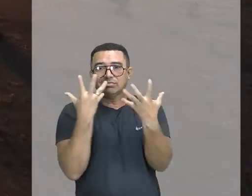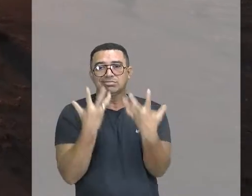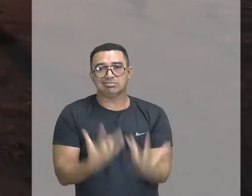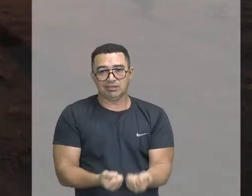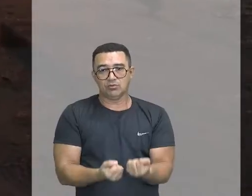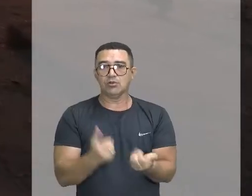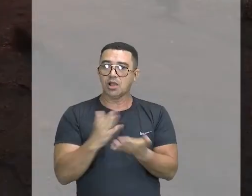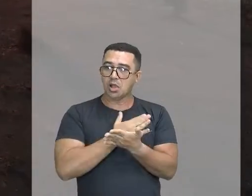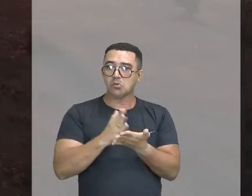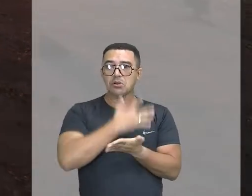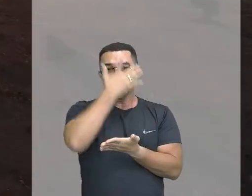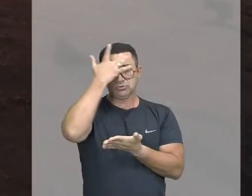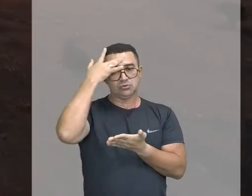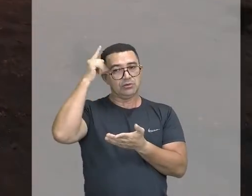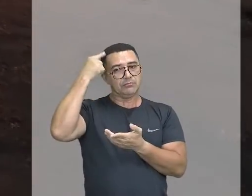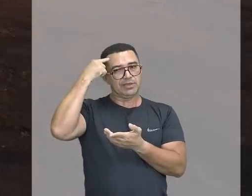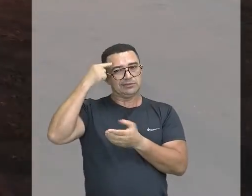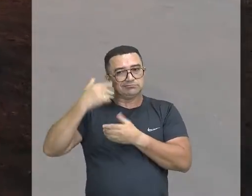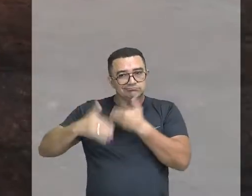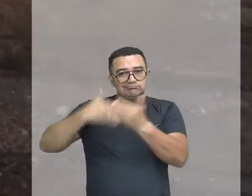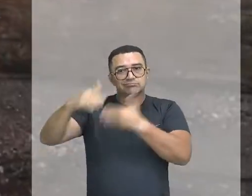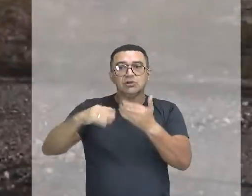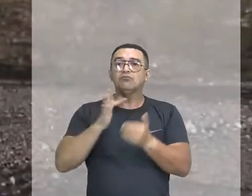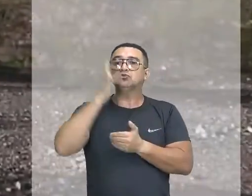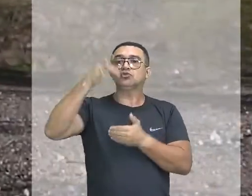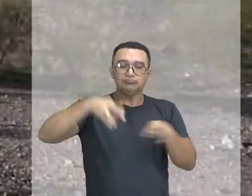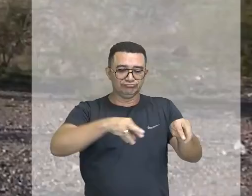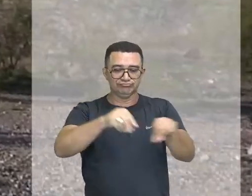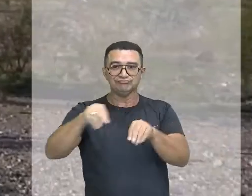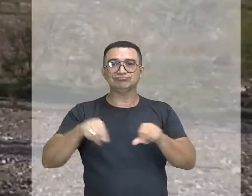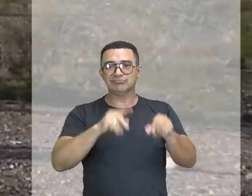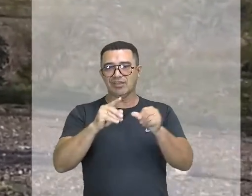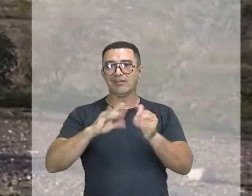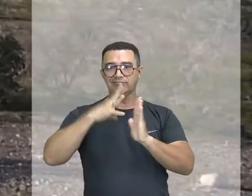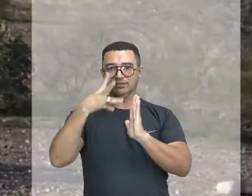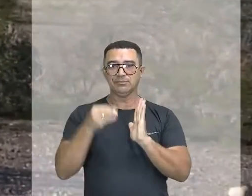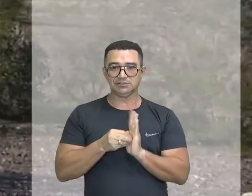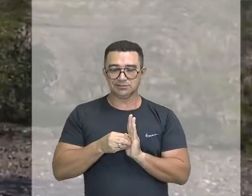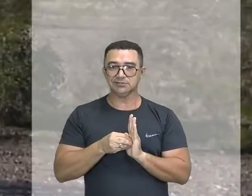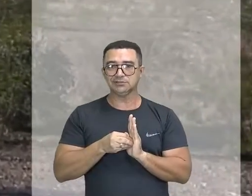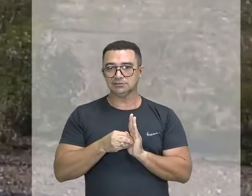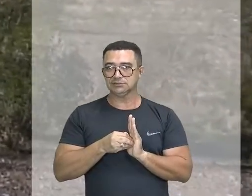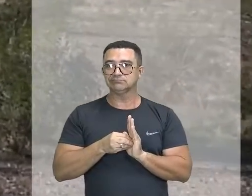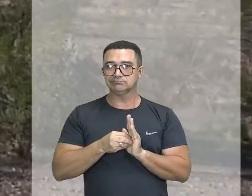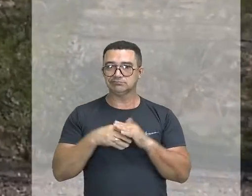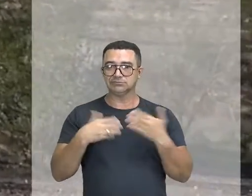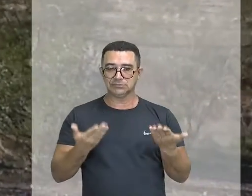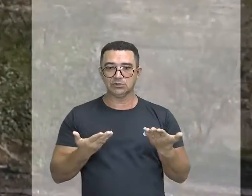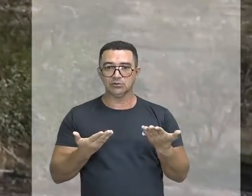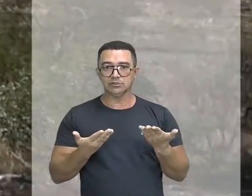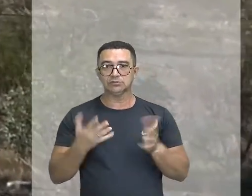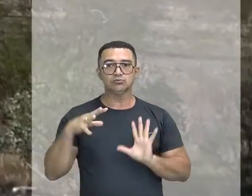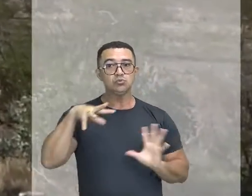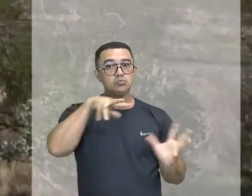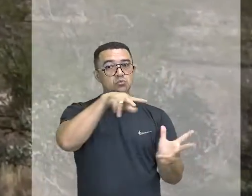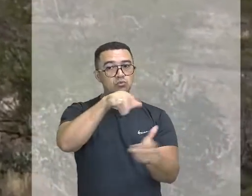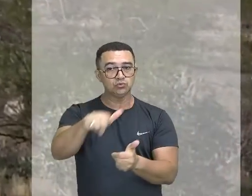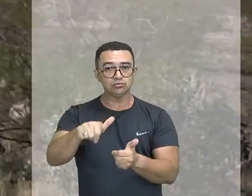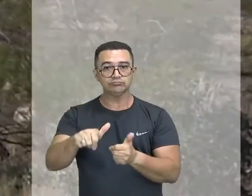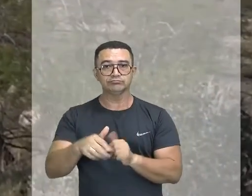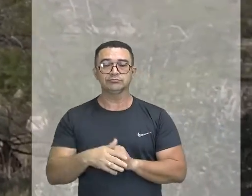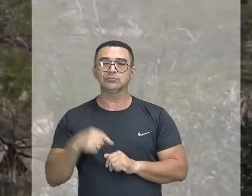pessimistas falam em processo de desertificação. Os impactos serão grandes em escala global. Nós vamos perder